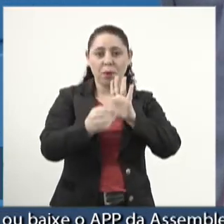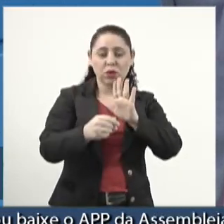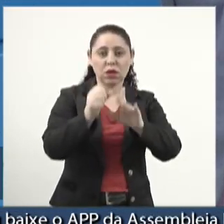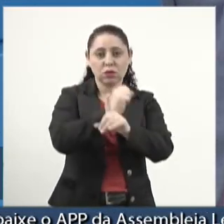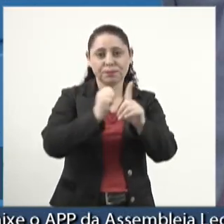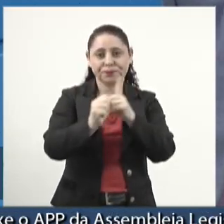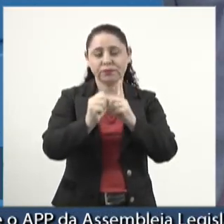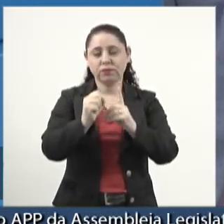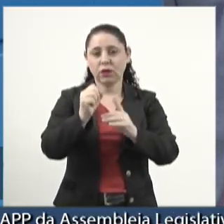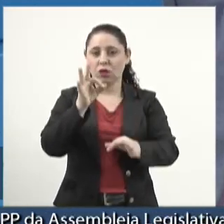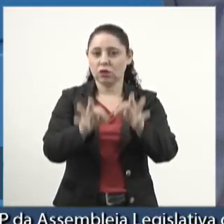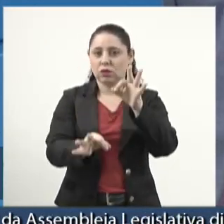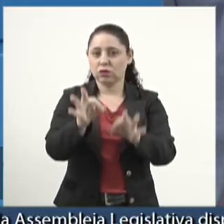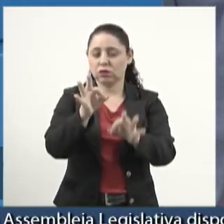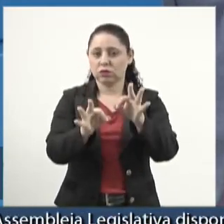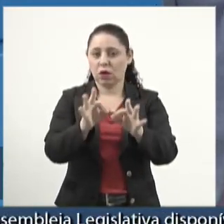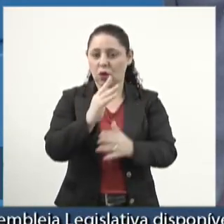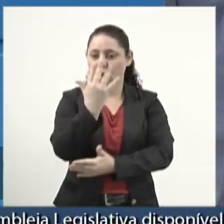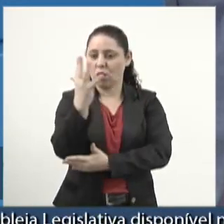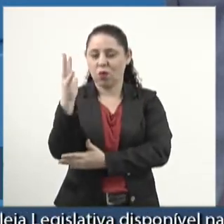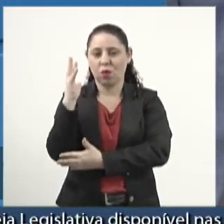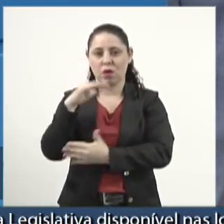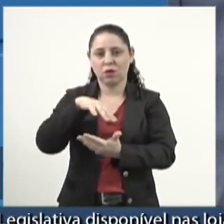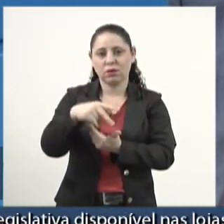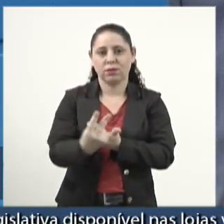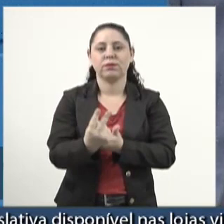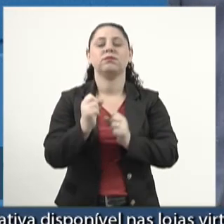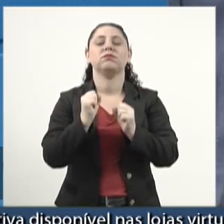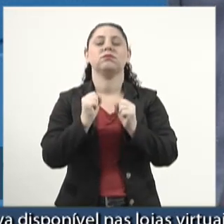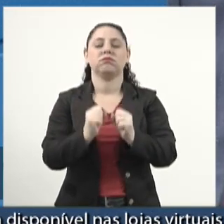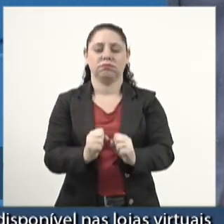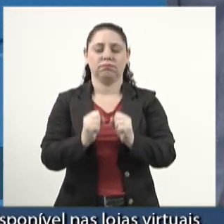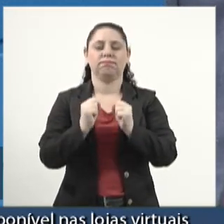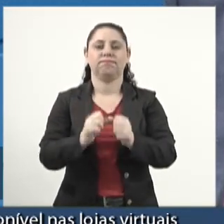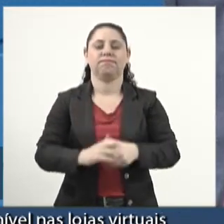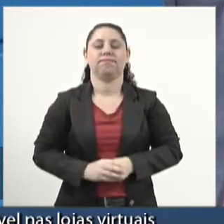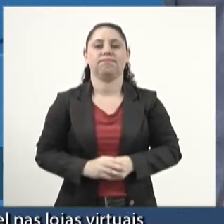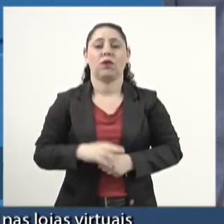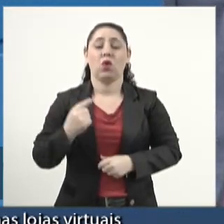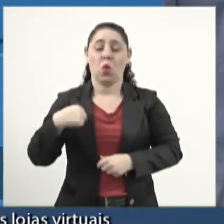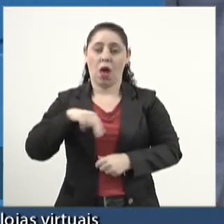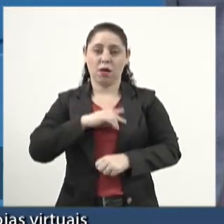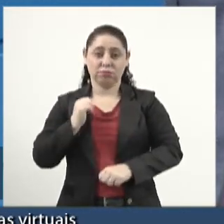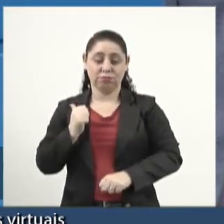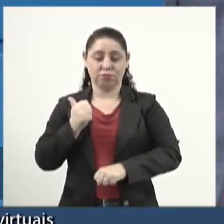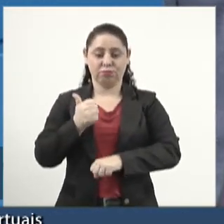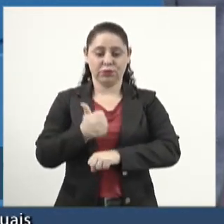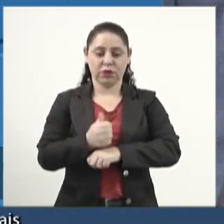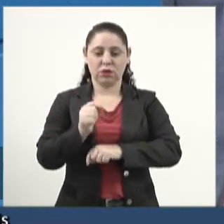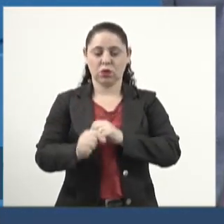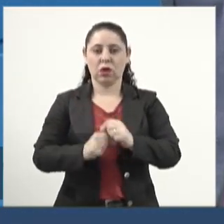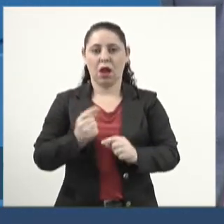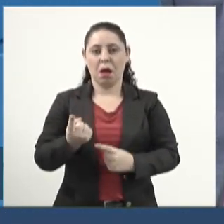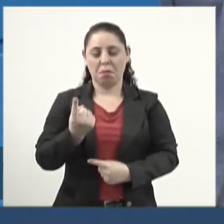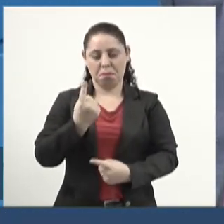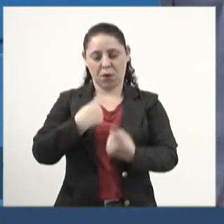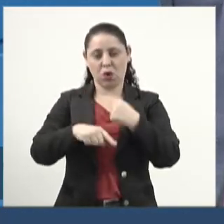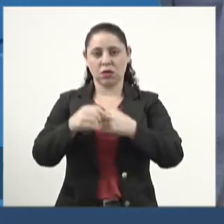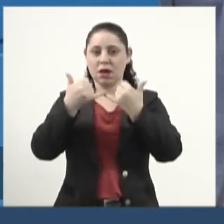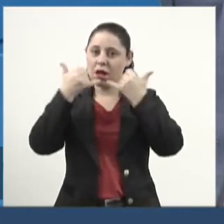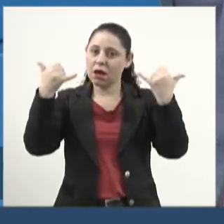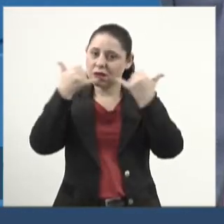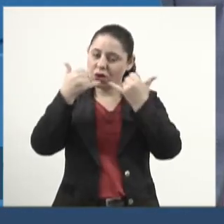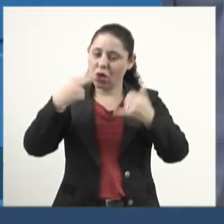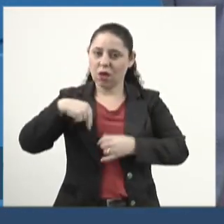socialmente justo e ambientalmente sustentável é possível. Estamos na vanguarda da transição energética